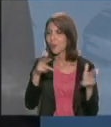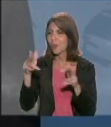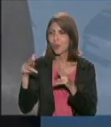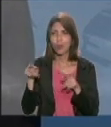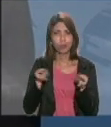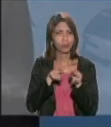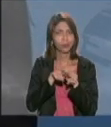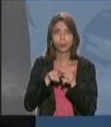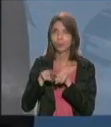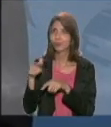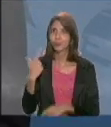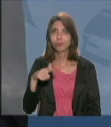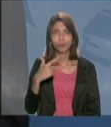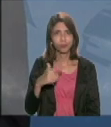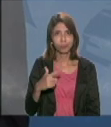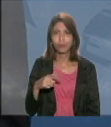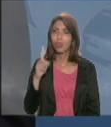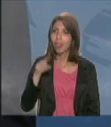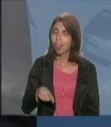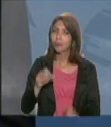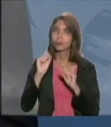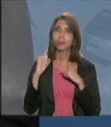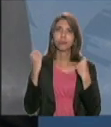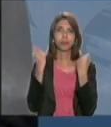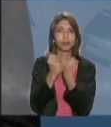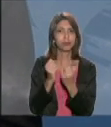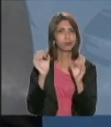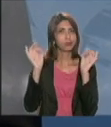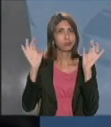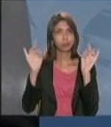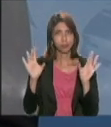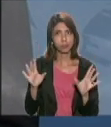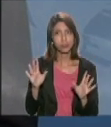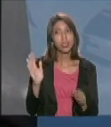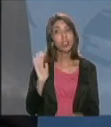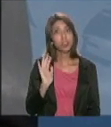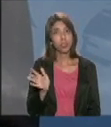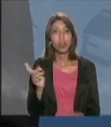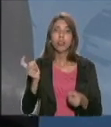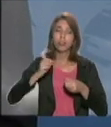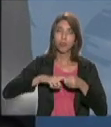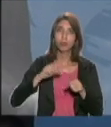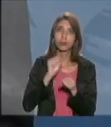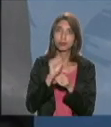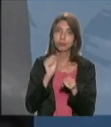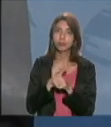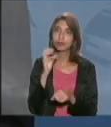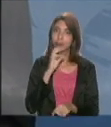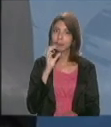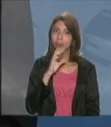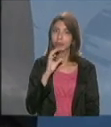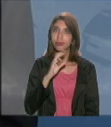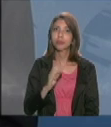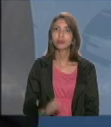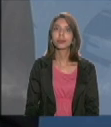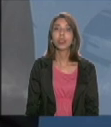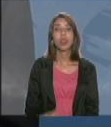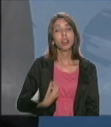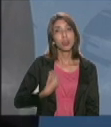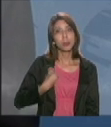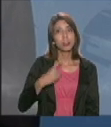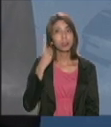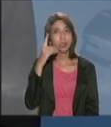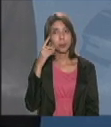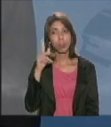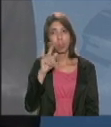tem Morumbi, Beira-Rio, não tem Arena do Grêmio. É o Maracanã, o estádio conhecido no mundo inteiro. Já já a gente volta no Arena Esportiva